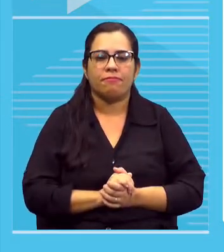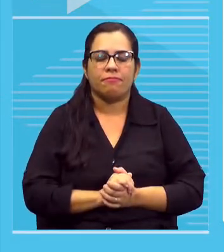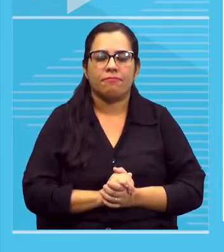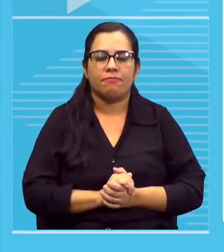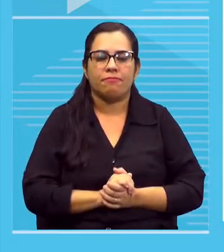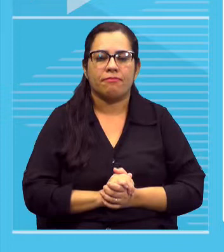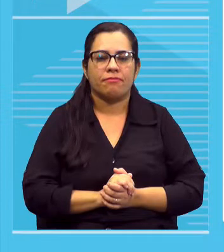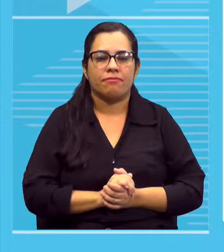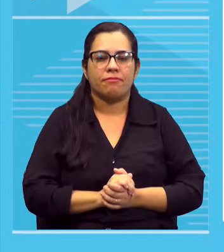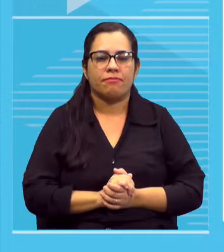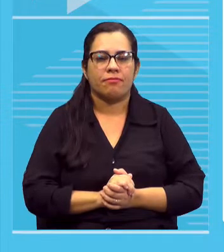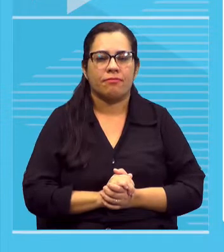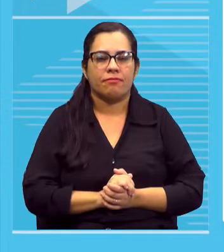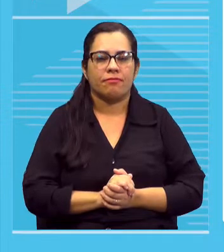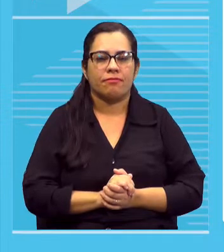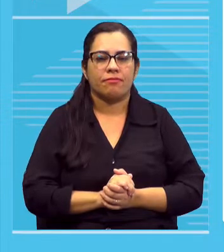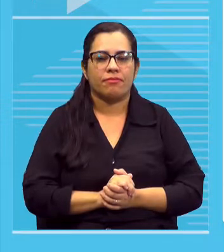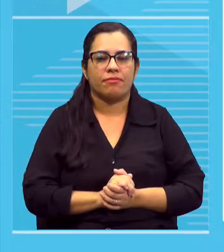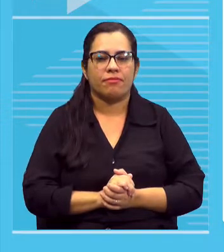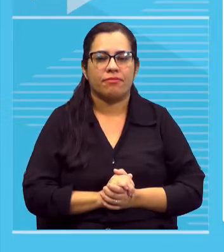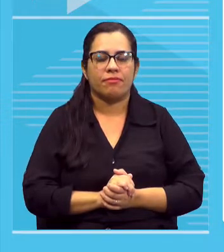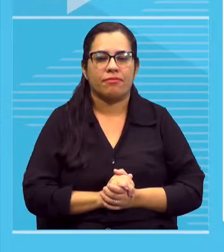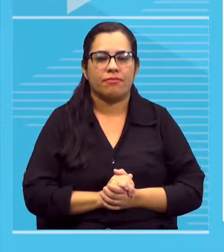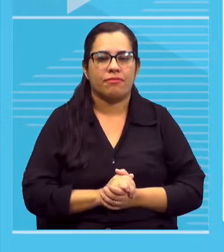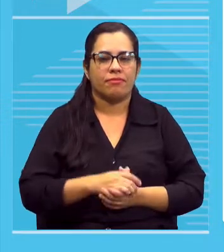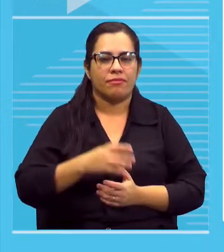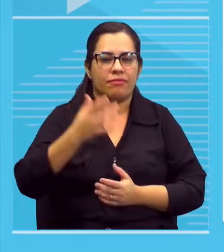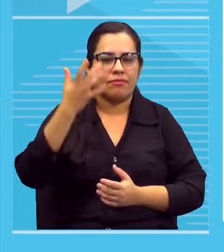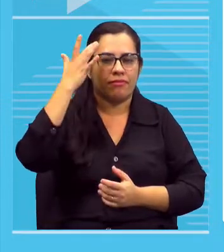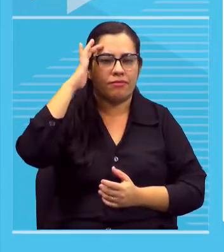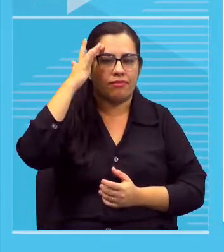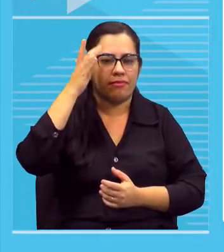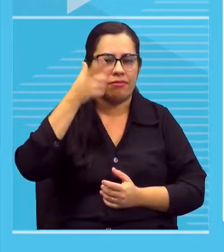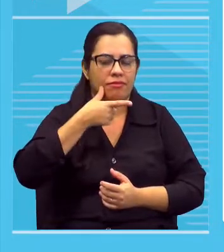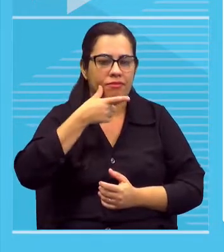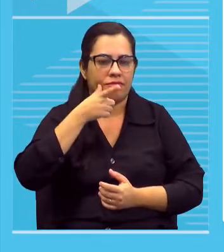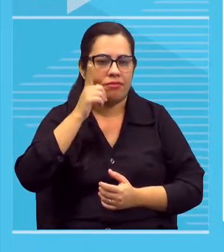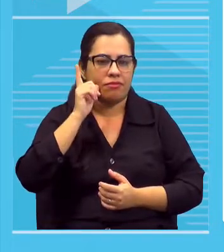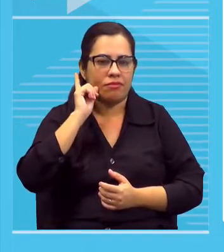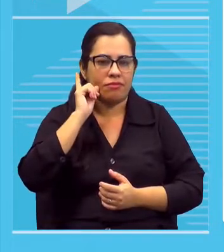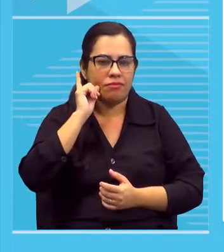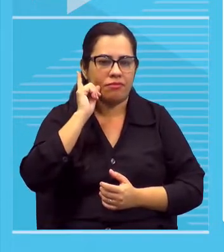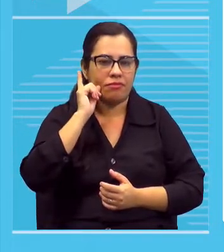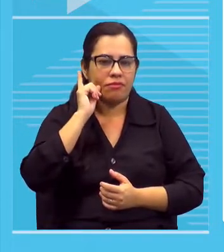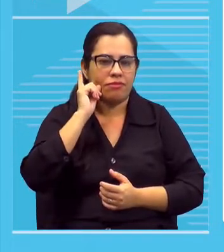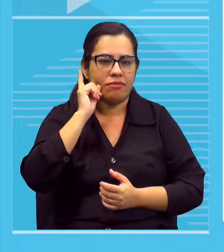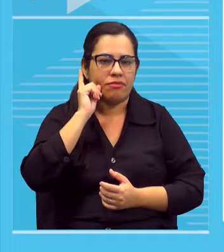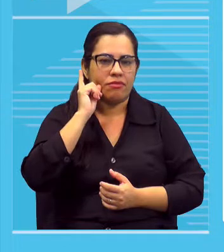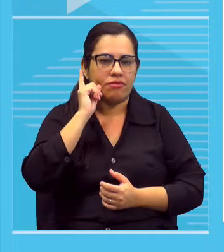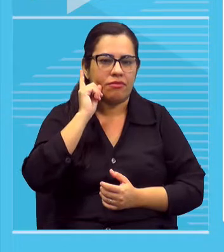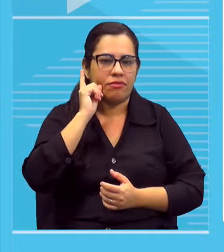eu acho que sei que você é de onde né Essa mensagenzinha do IPTV